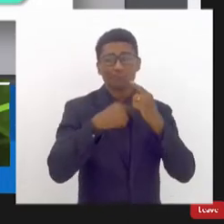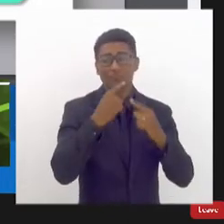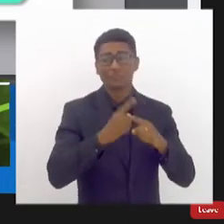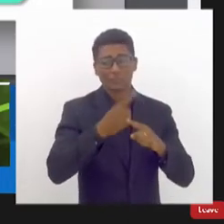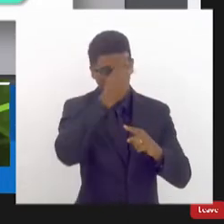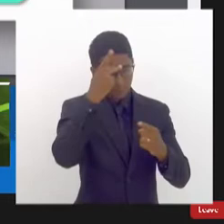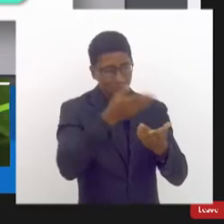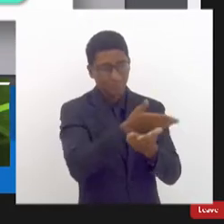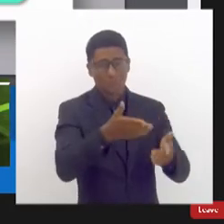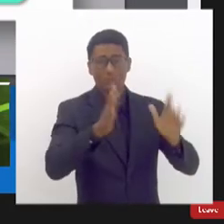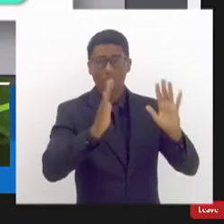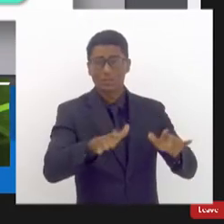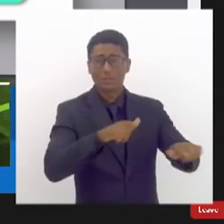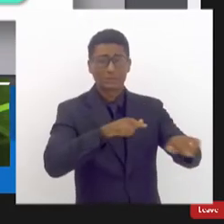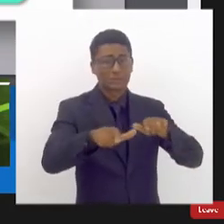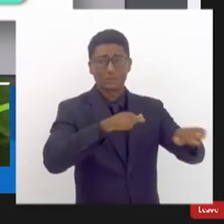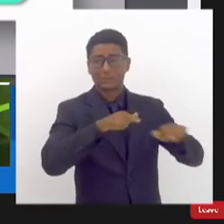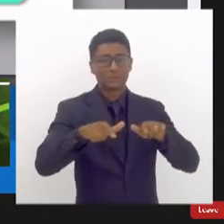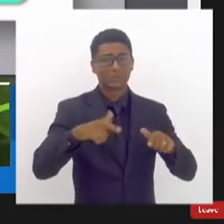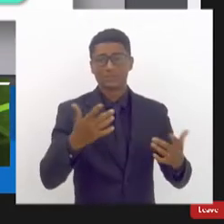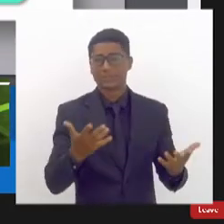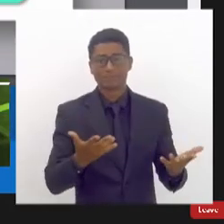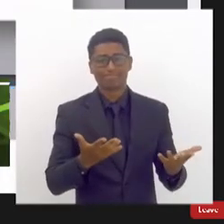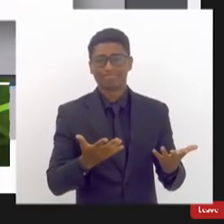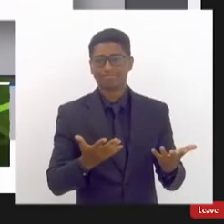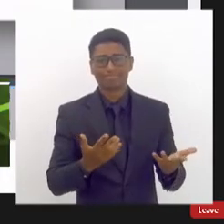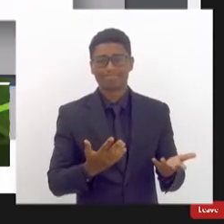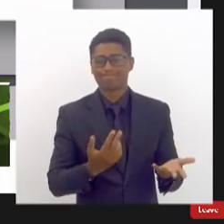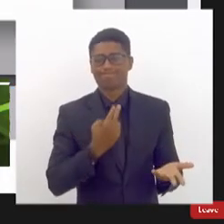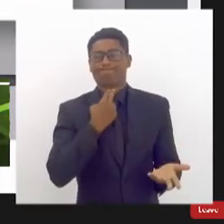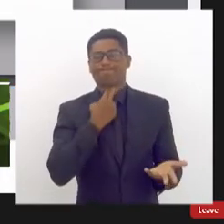que ali estão. Pode passar, por gentileza?